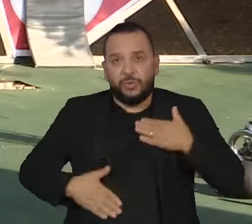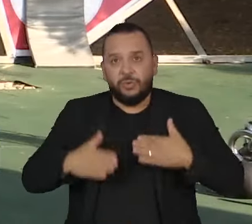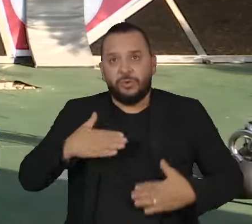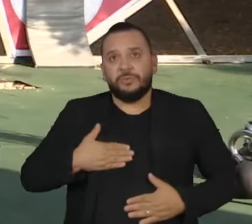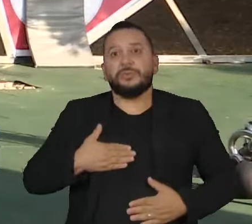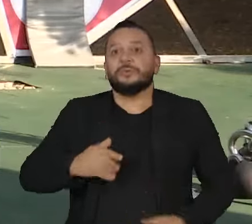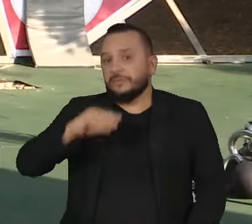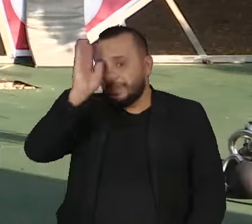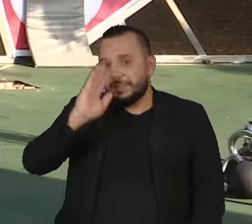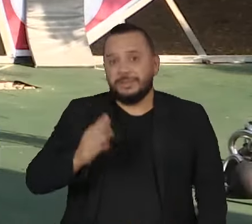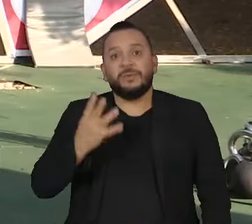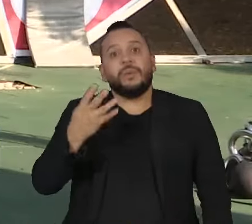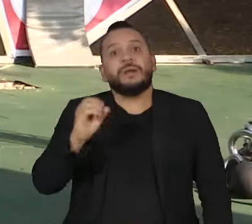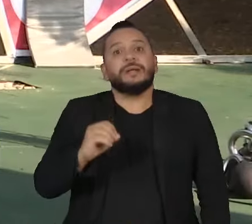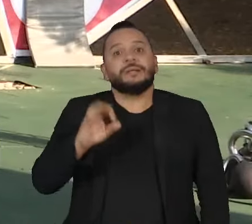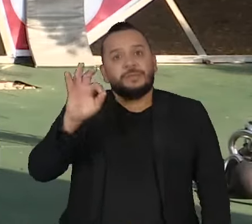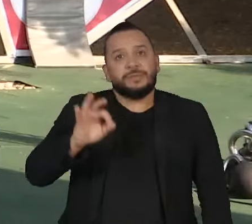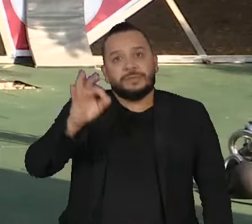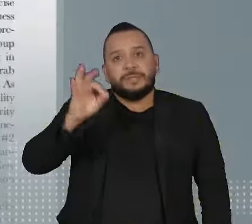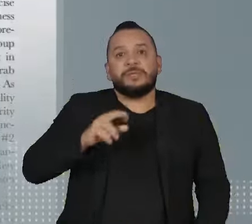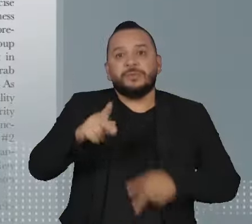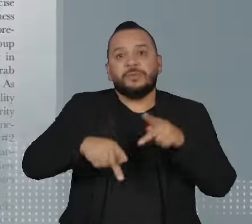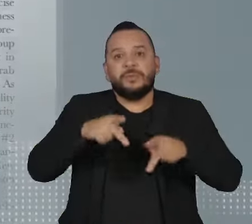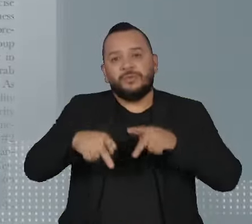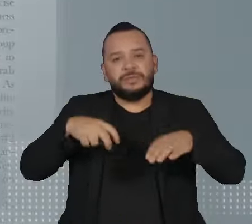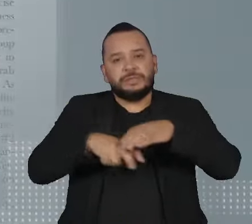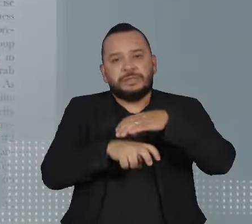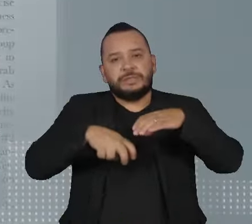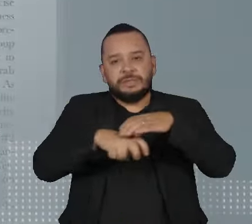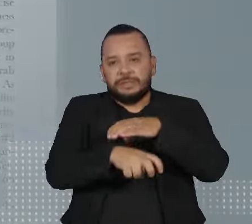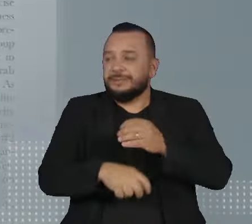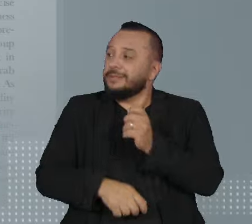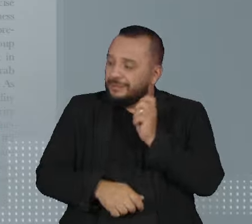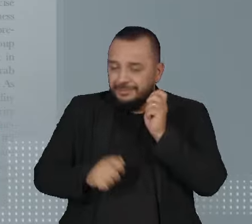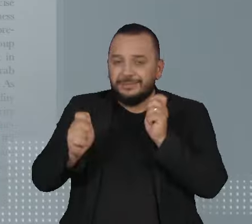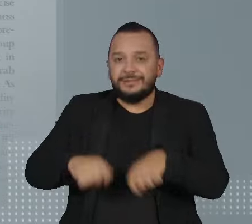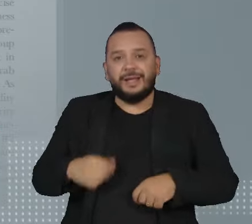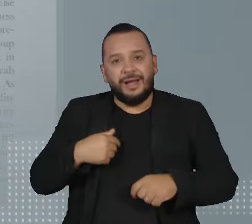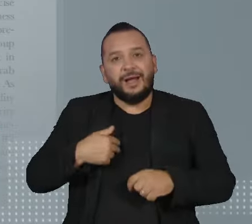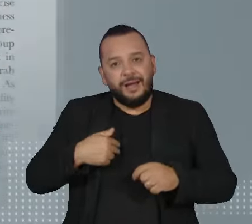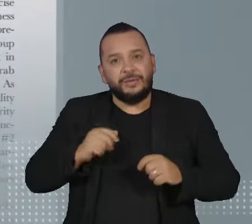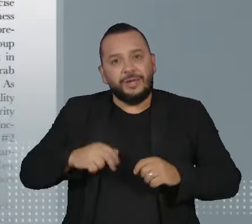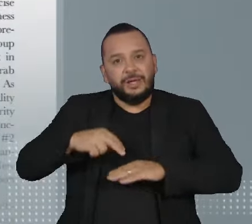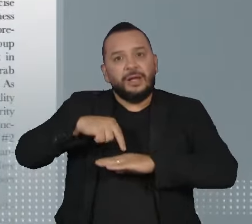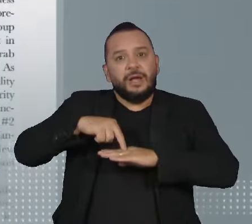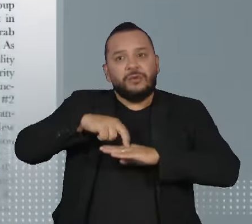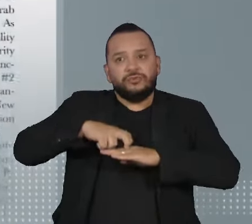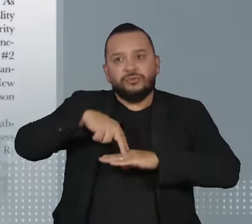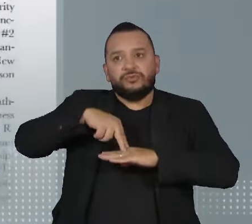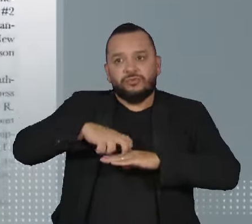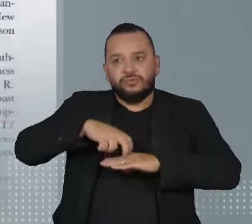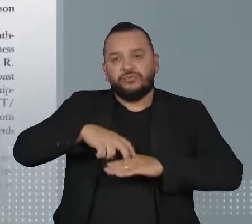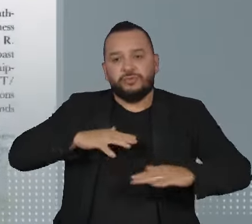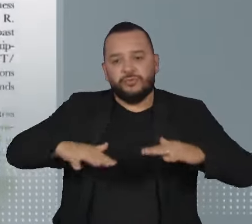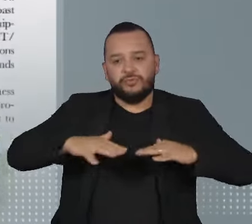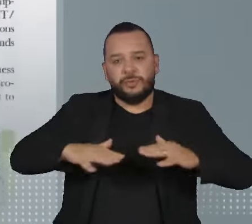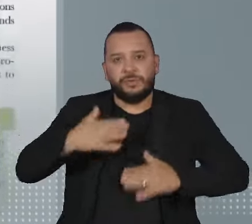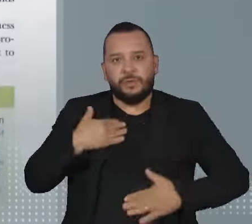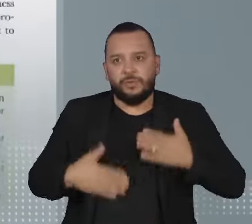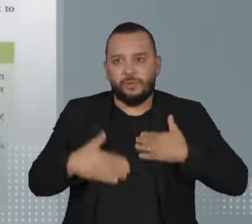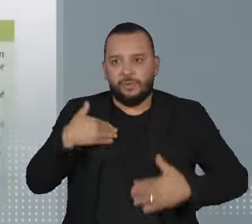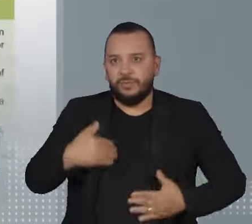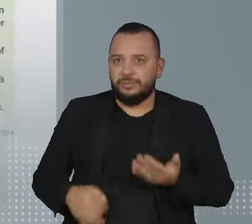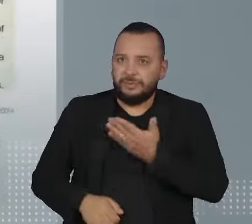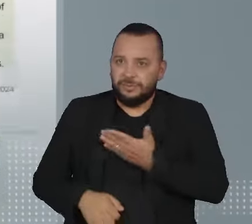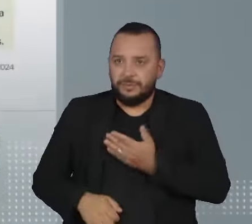a calistenia é uma opção para movimentar o corpo. Segundo uma revista acadêmica norte-americana, a calistenia é uma das